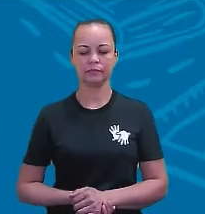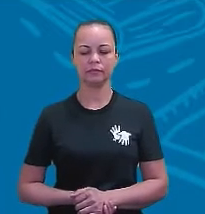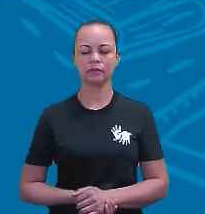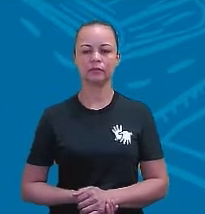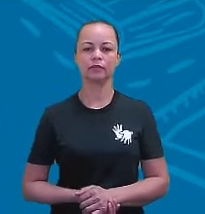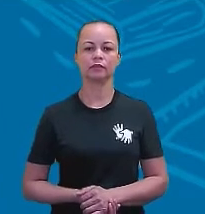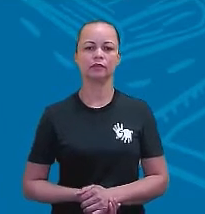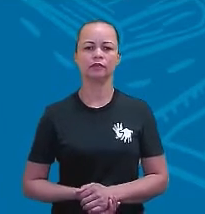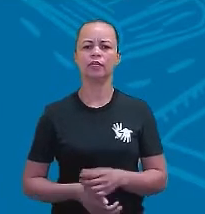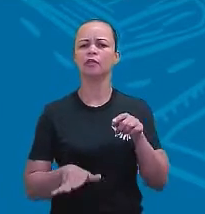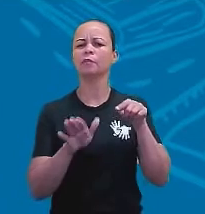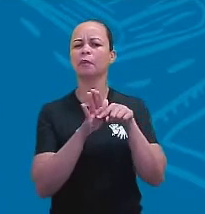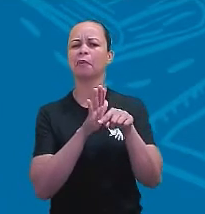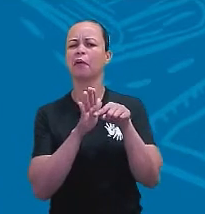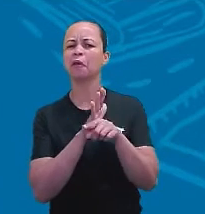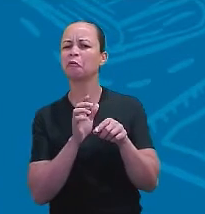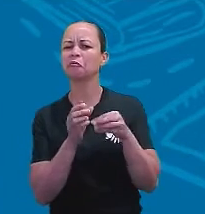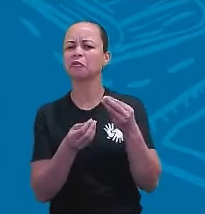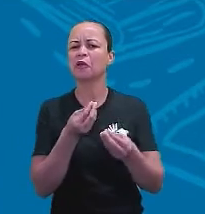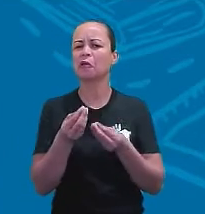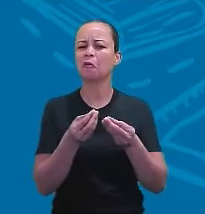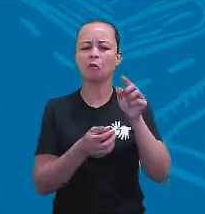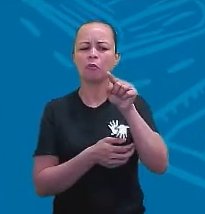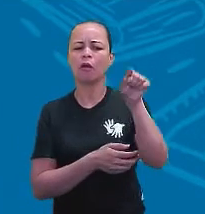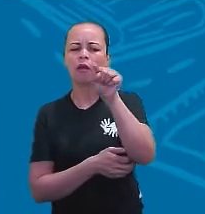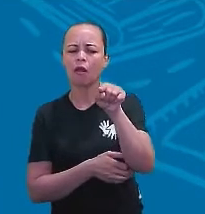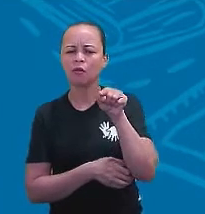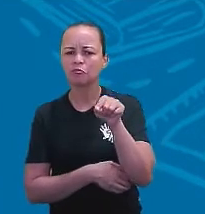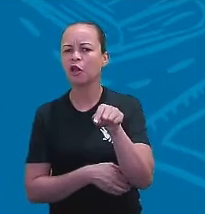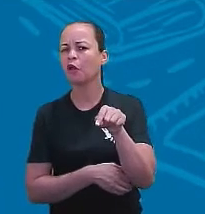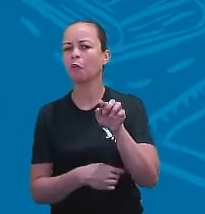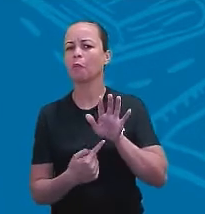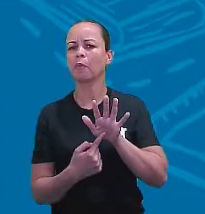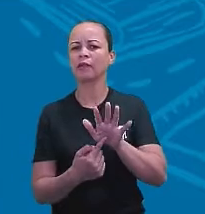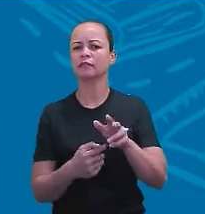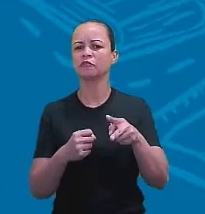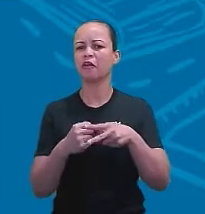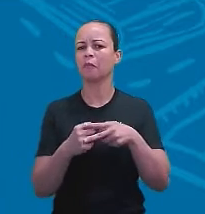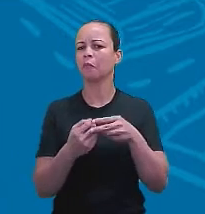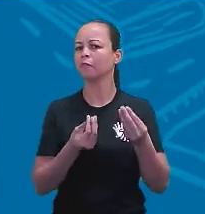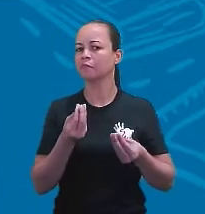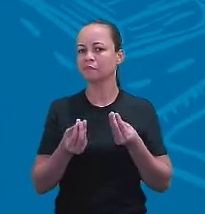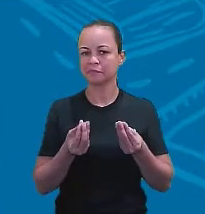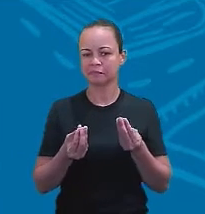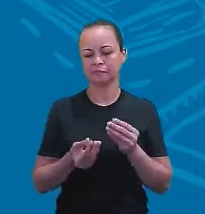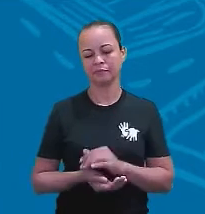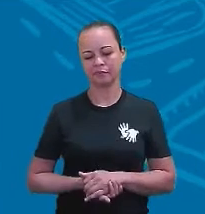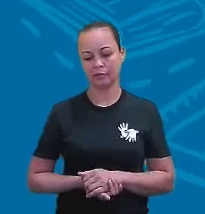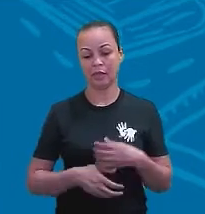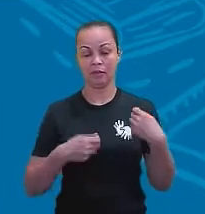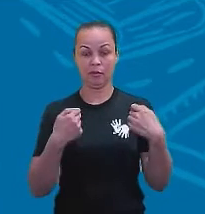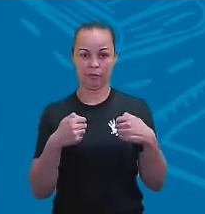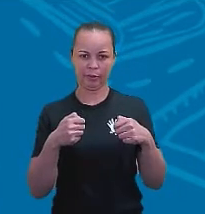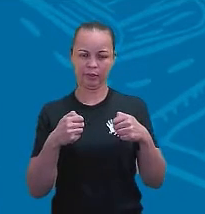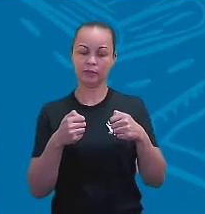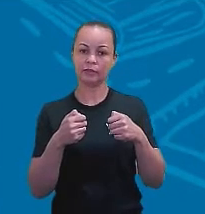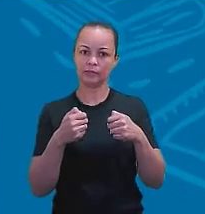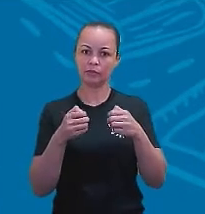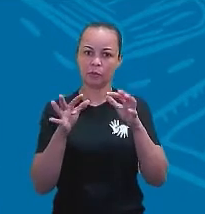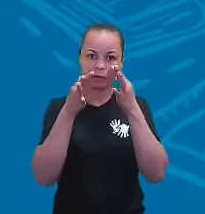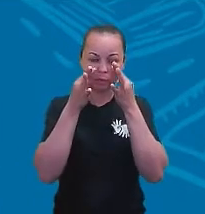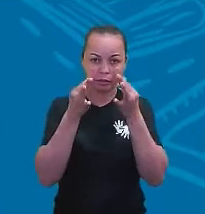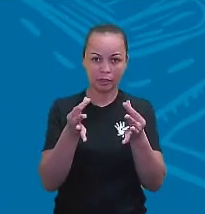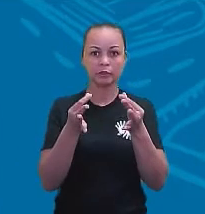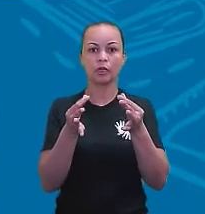para fazer pergunta na chamada interrogative form, como é que a gente faz? Vê só, aqui a gente precisa ficar bem ligadinho porque tem um